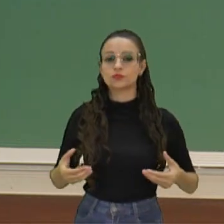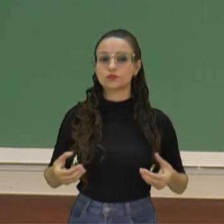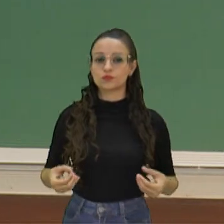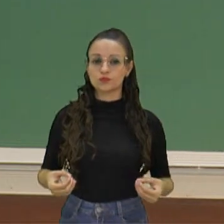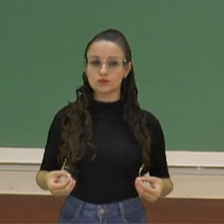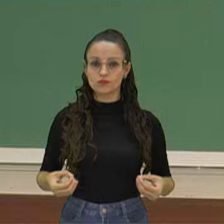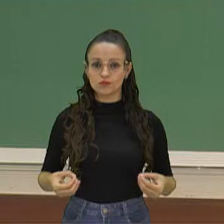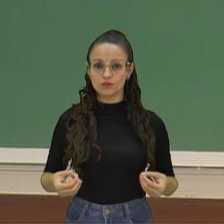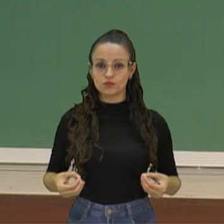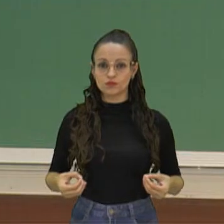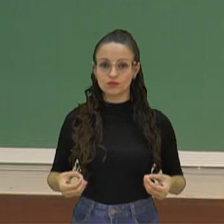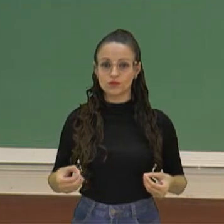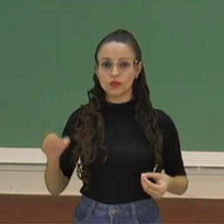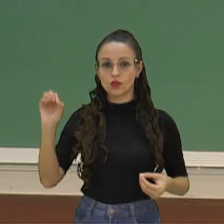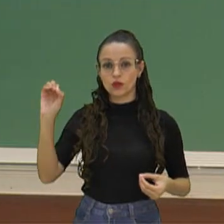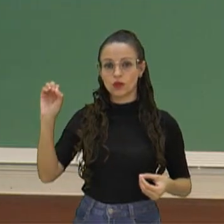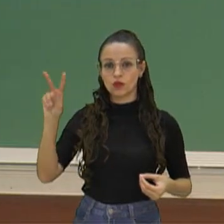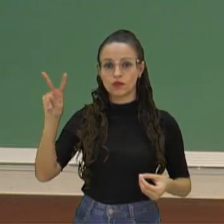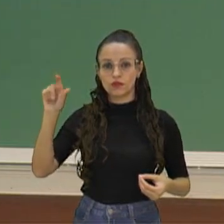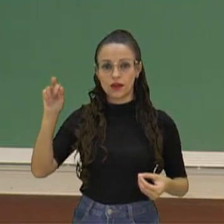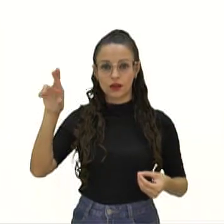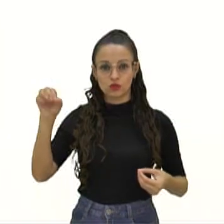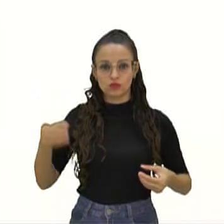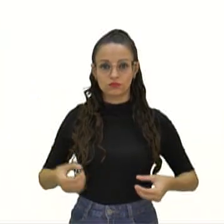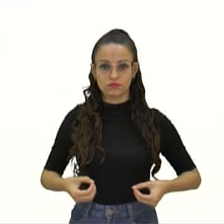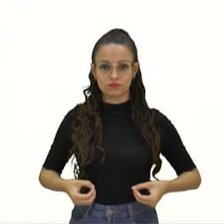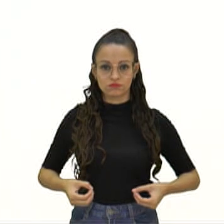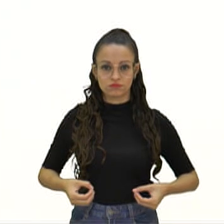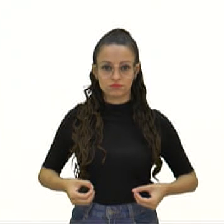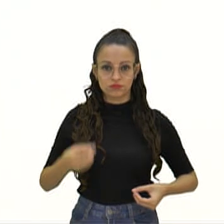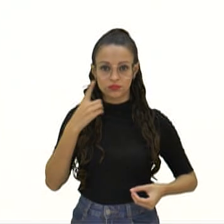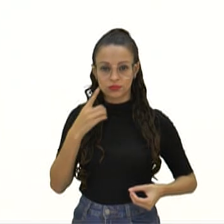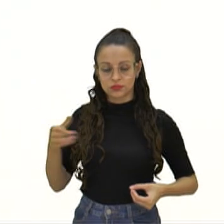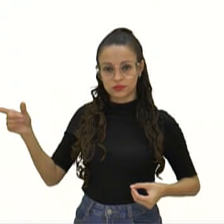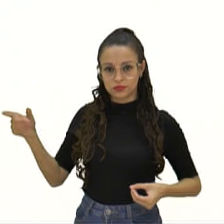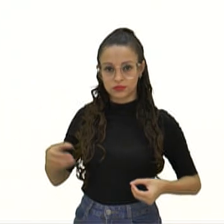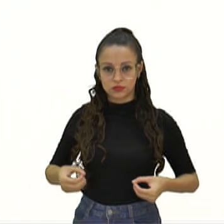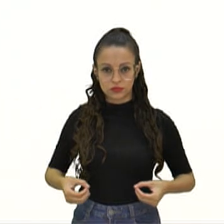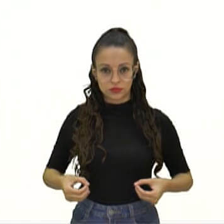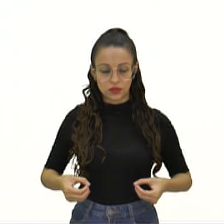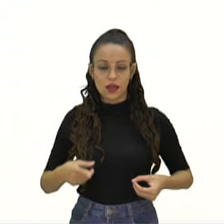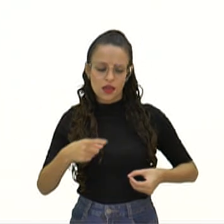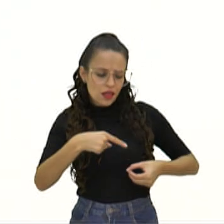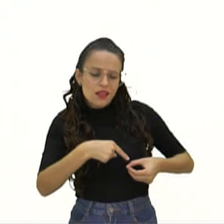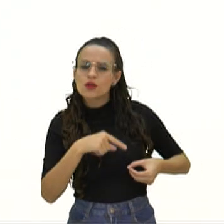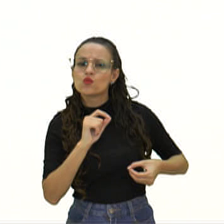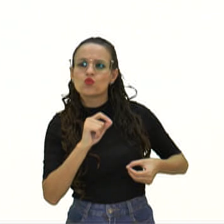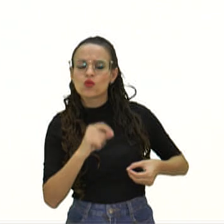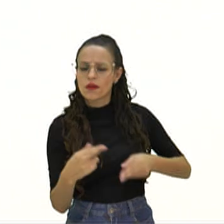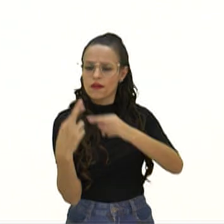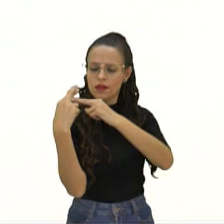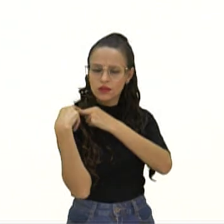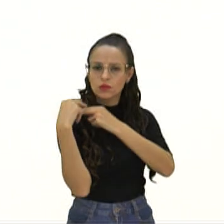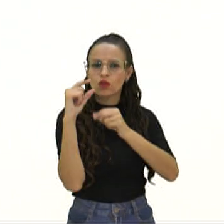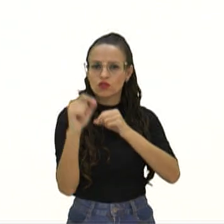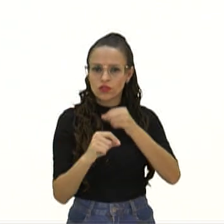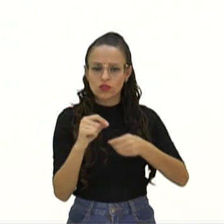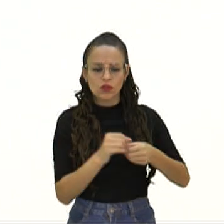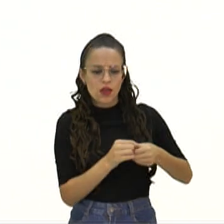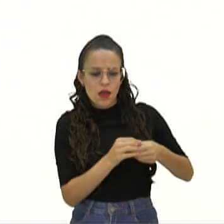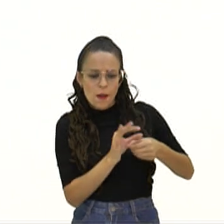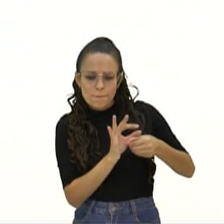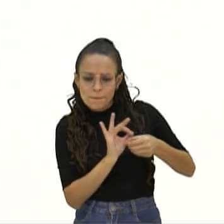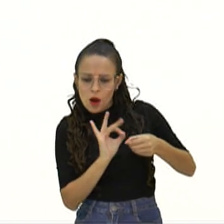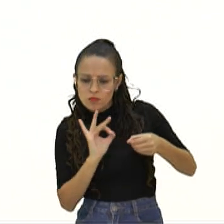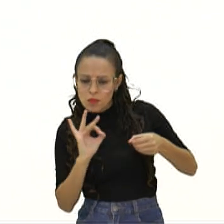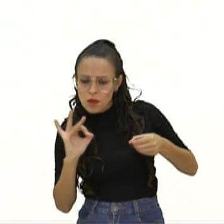ovários, tá? Os ovários são duas estruturinhas, né? São responsáveis não só pela produção e amadurecimento dos ovócitos, que a gente já